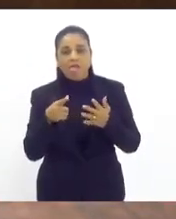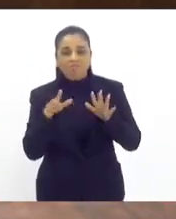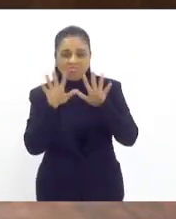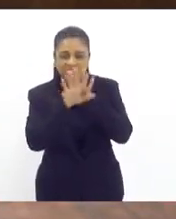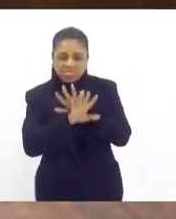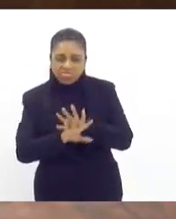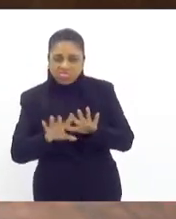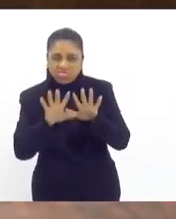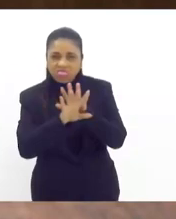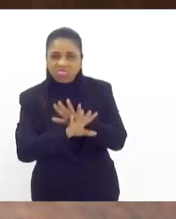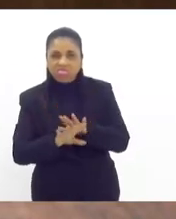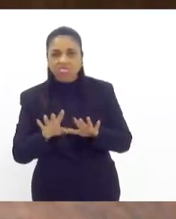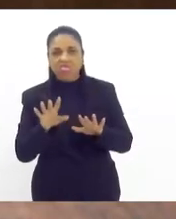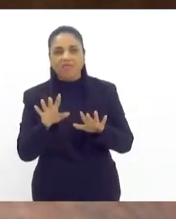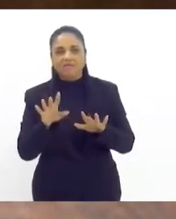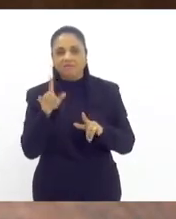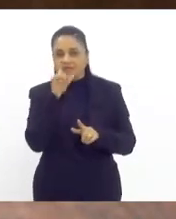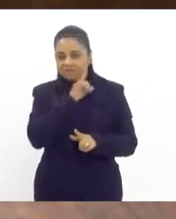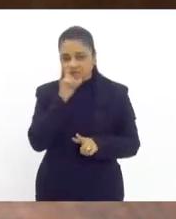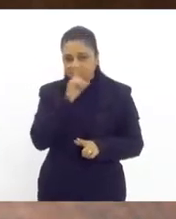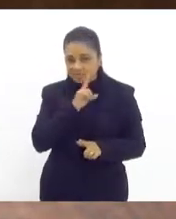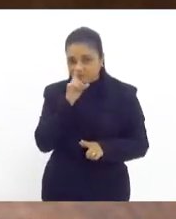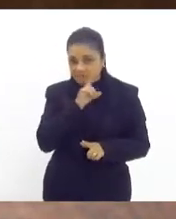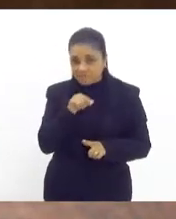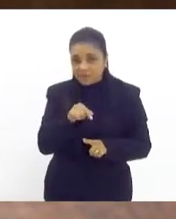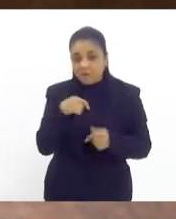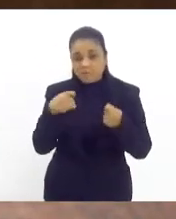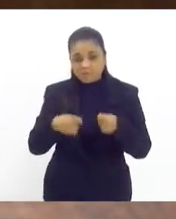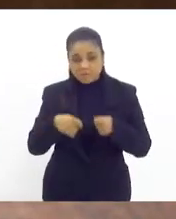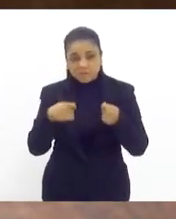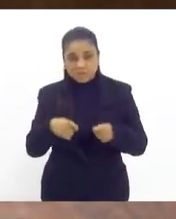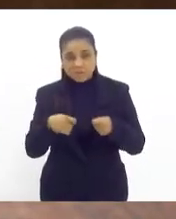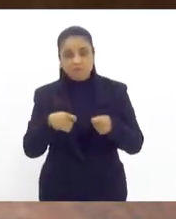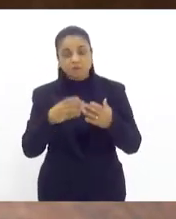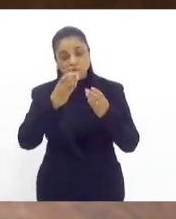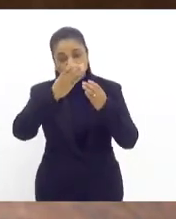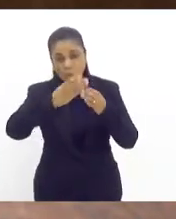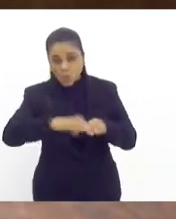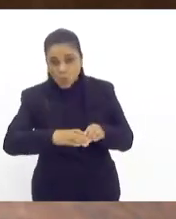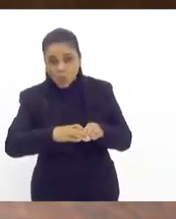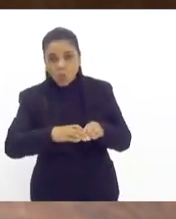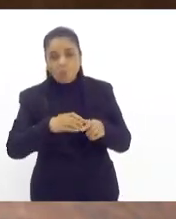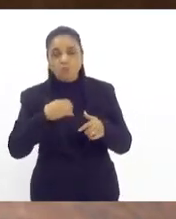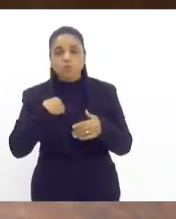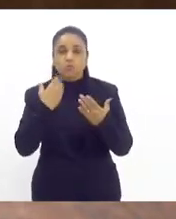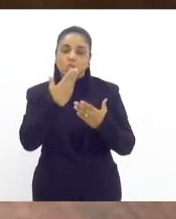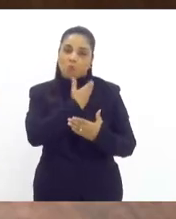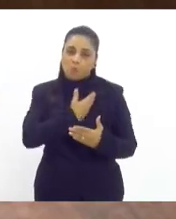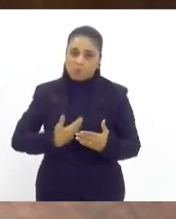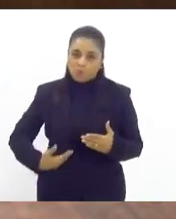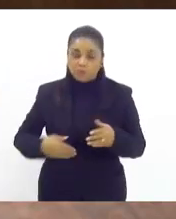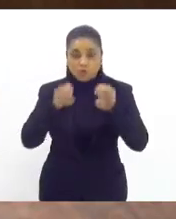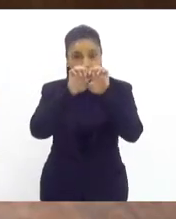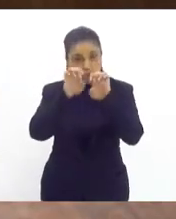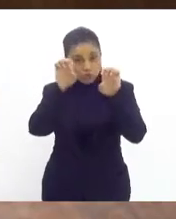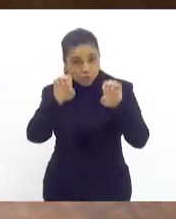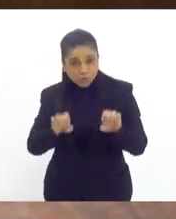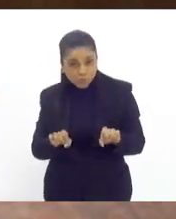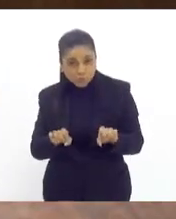peneira porque nós precisamos de estabelecimento de concursos públicos nós precisamos da reestruturação